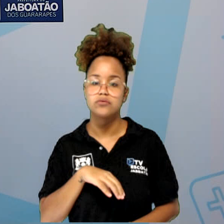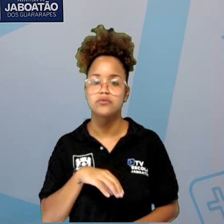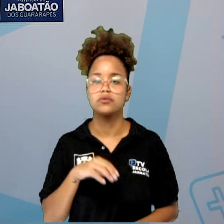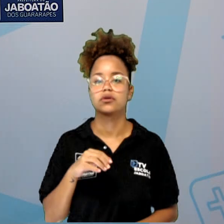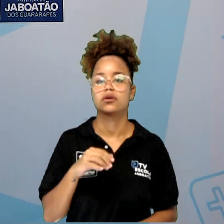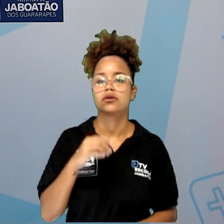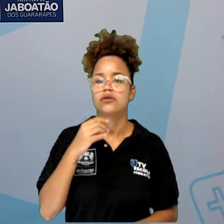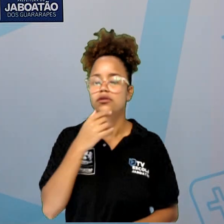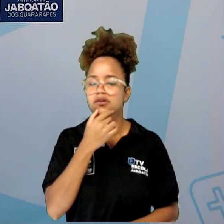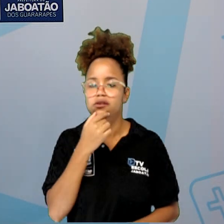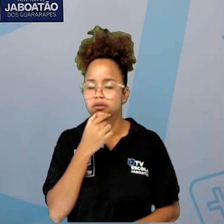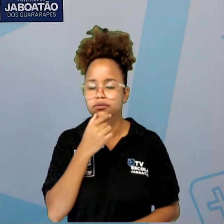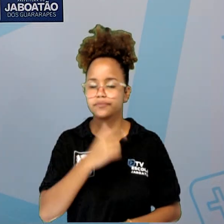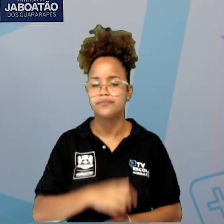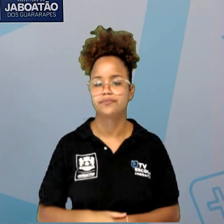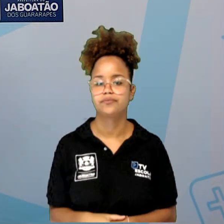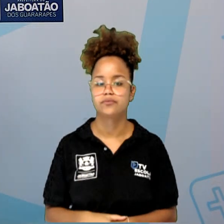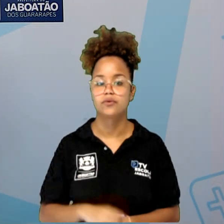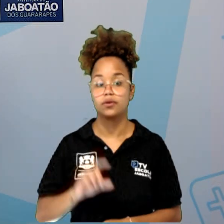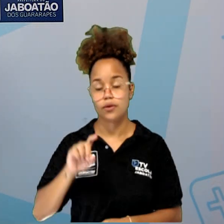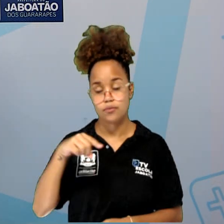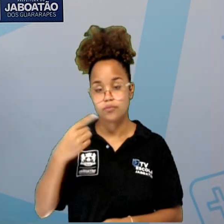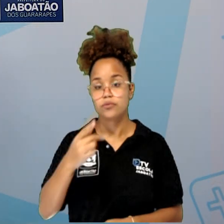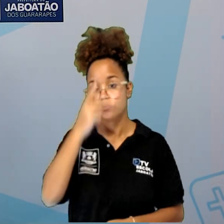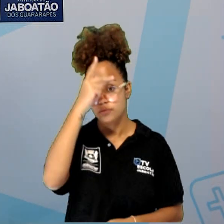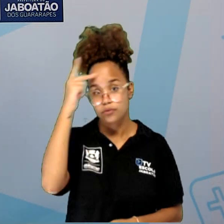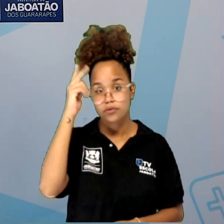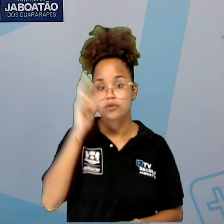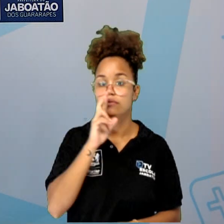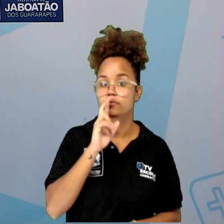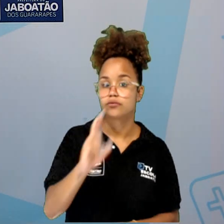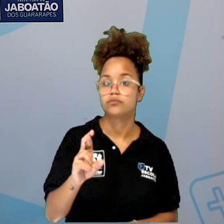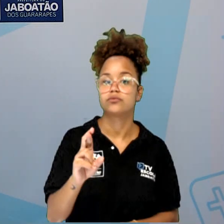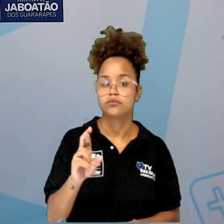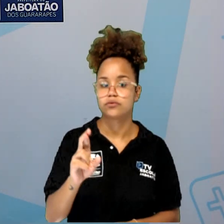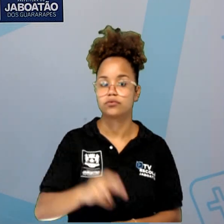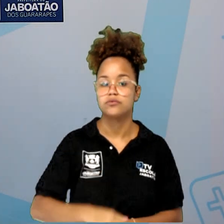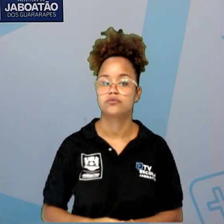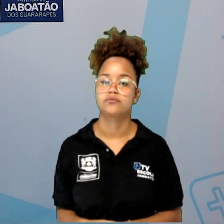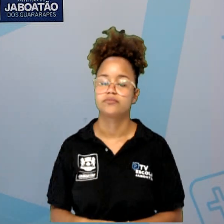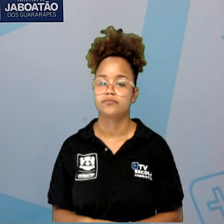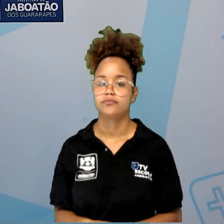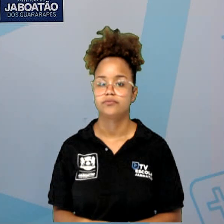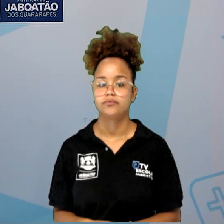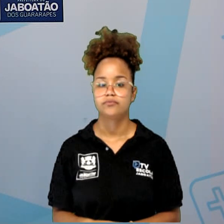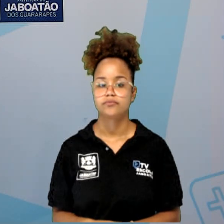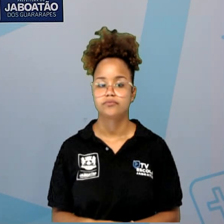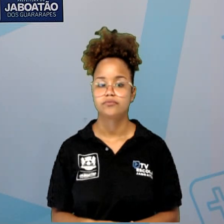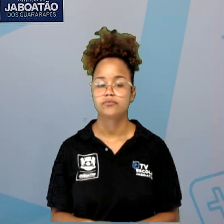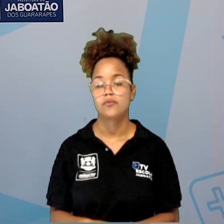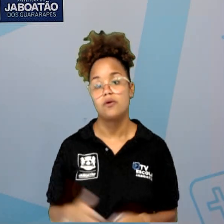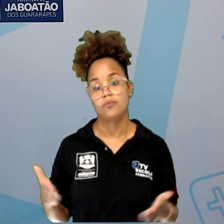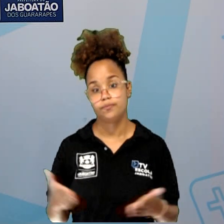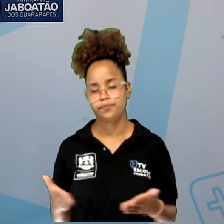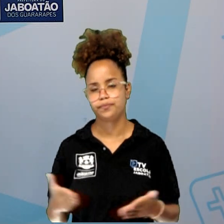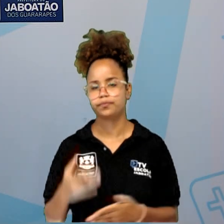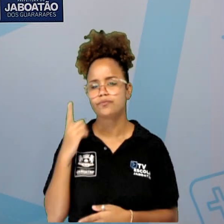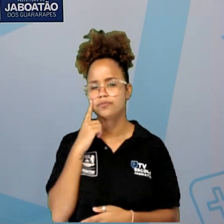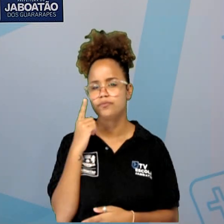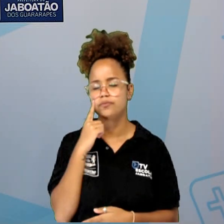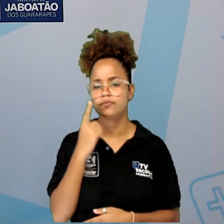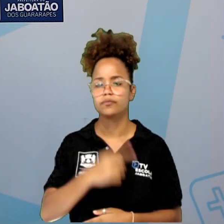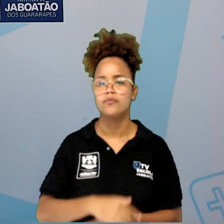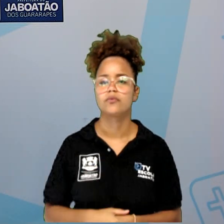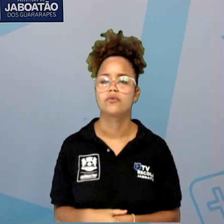E abaixo a pessoa está dando a resposta. It's dog. Vamos dar uma olhada nessa